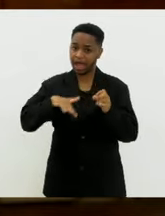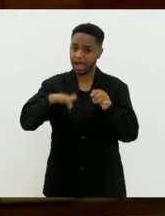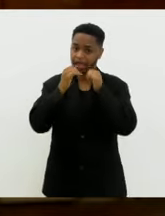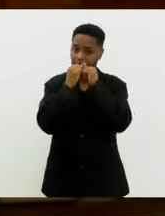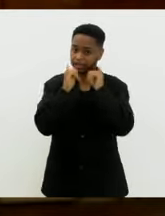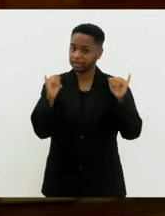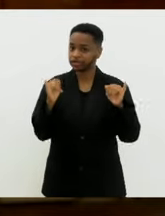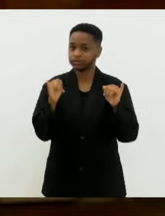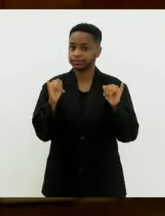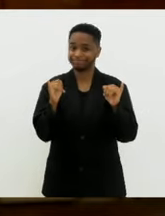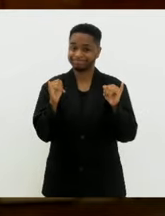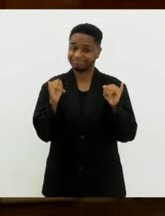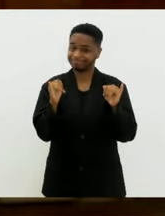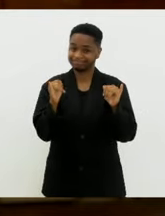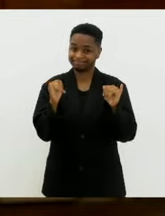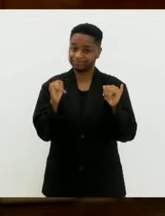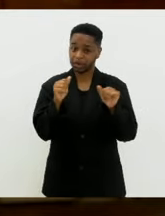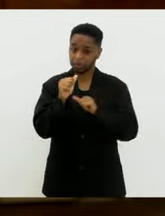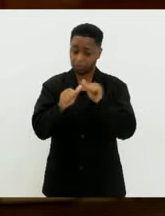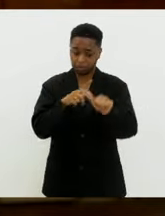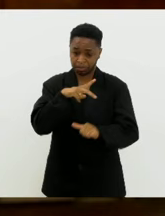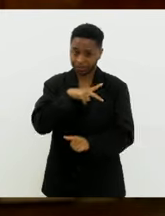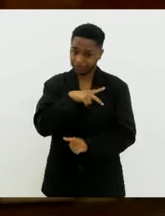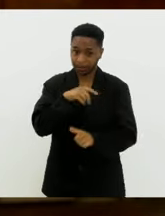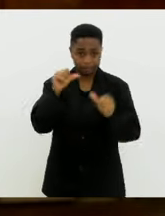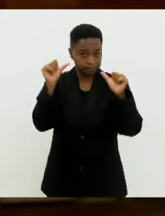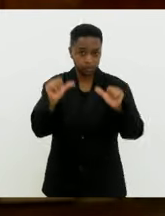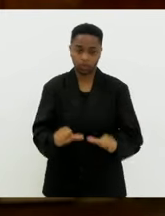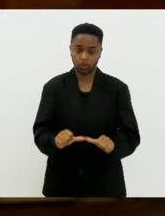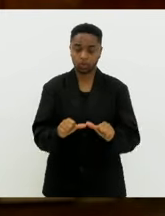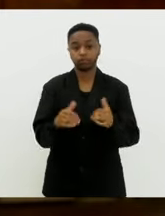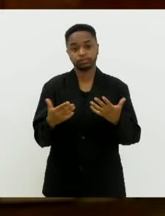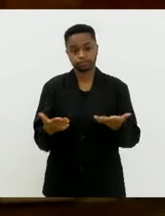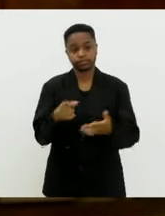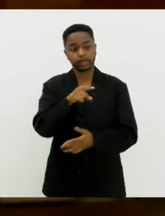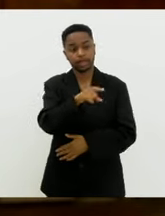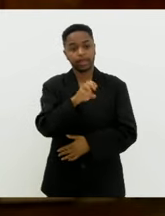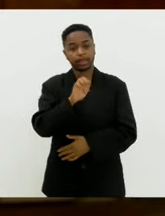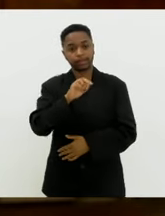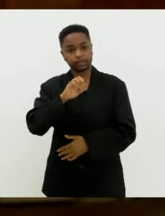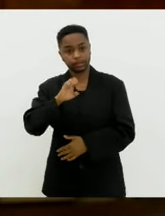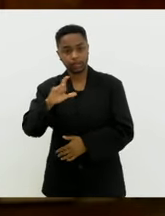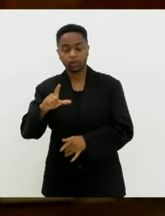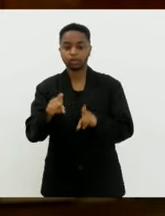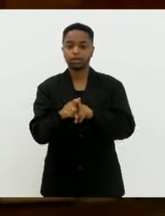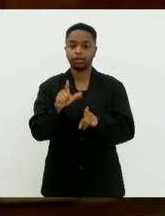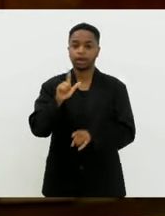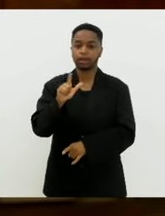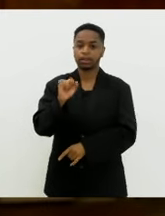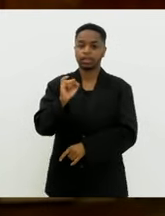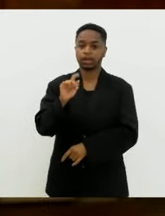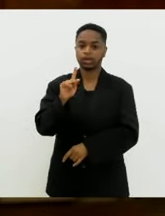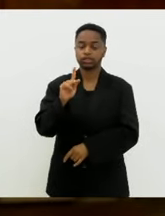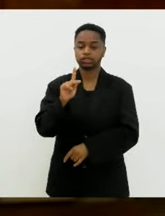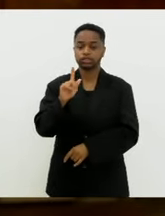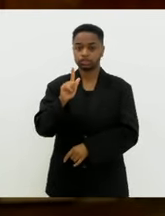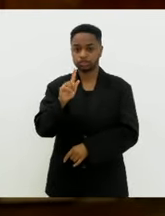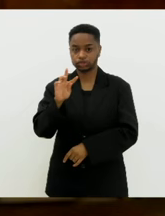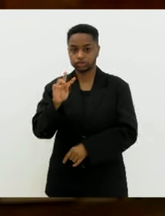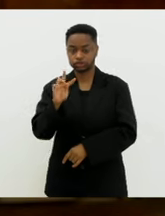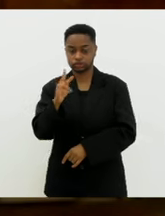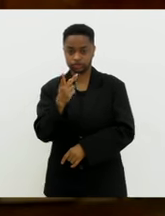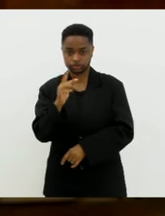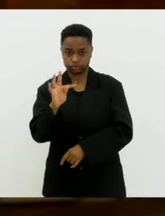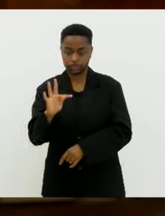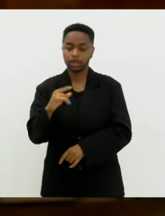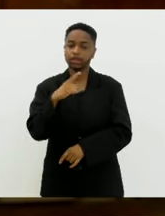elétrica, privatizou e piorou. Então, o que acontece com a Enel acontece com a Light também. A gente tem hoje, senhor presidente,